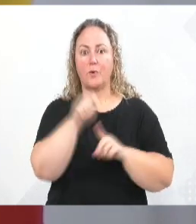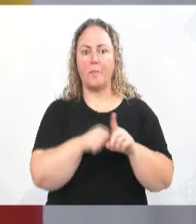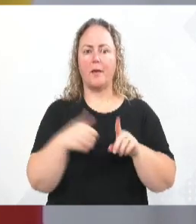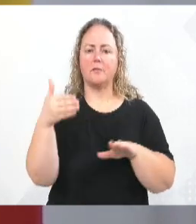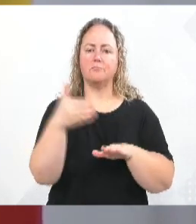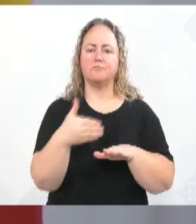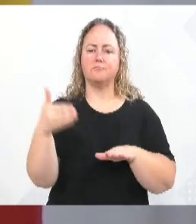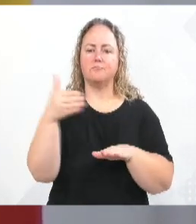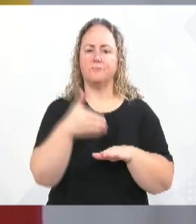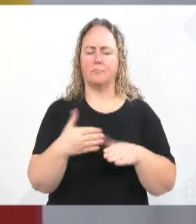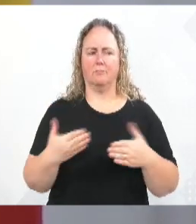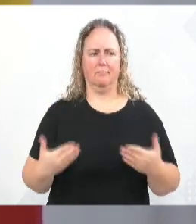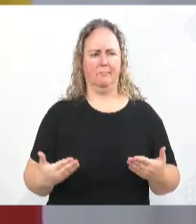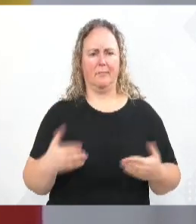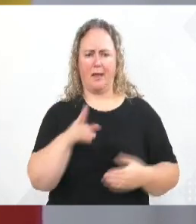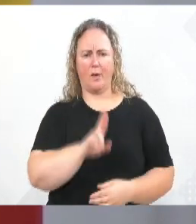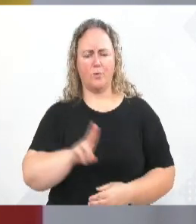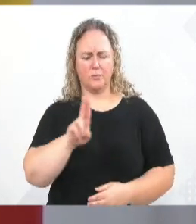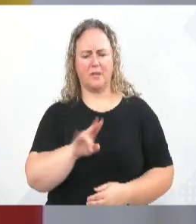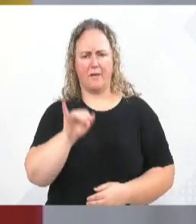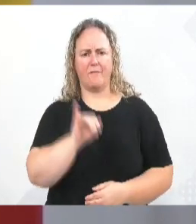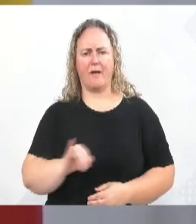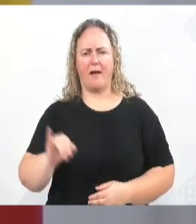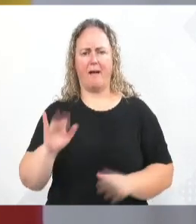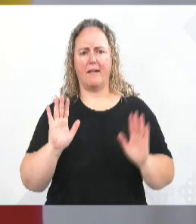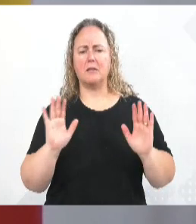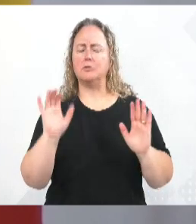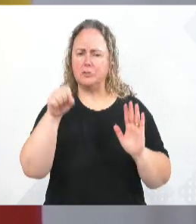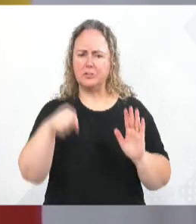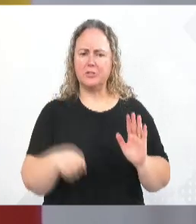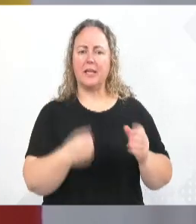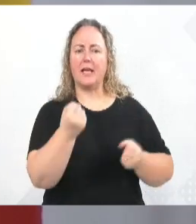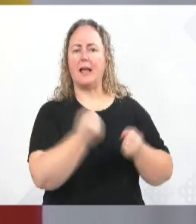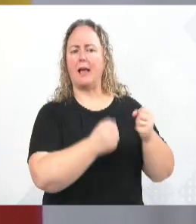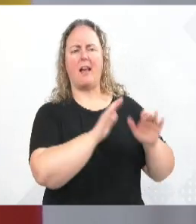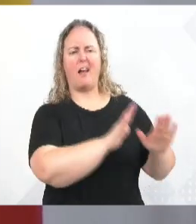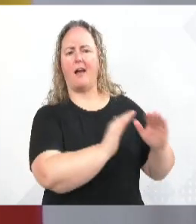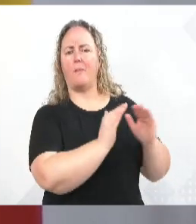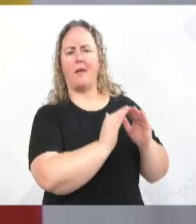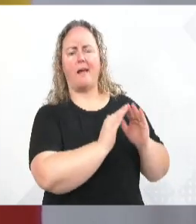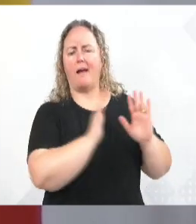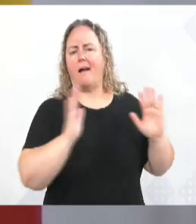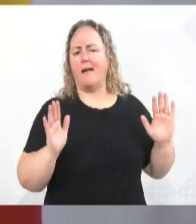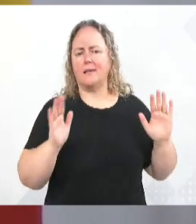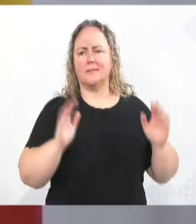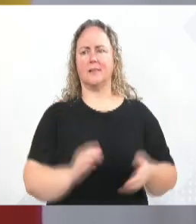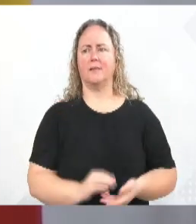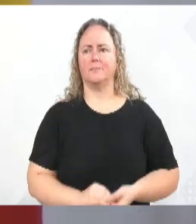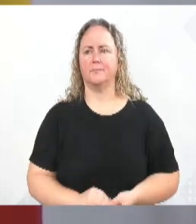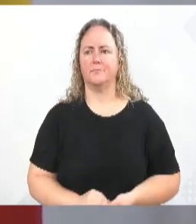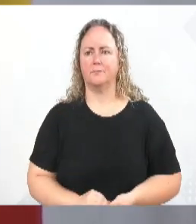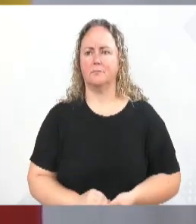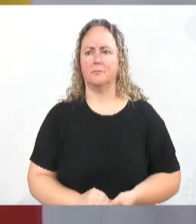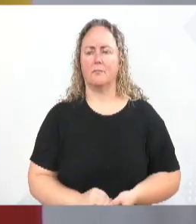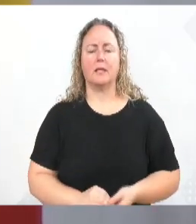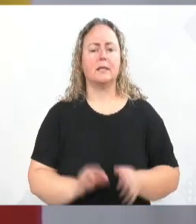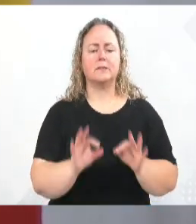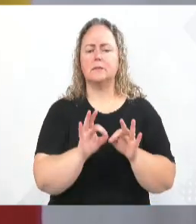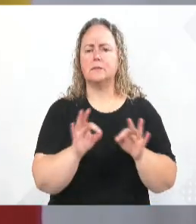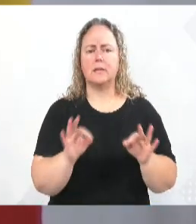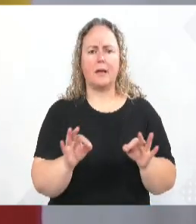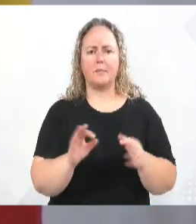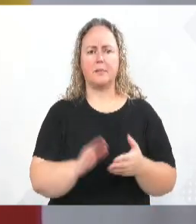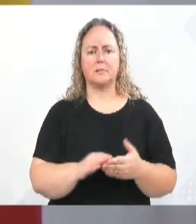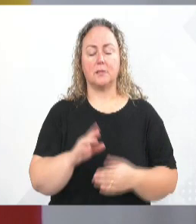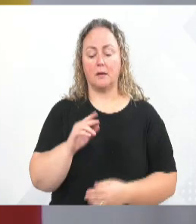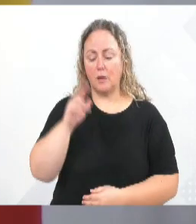por que você deixaria de utilizá-lo? Eventualmente a pessoa vai estar aqui no centro da cidade resolvendo algum problema e ela pode fazer um cálculo simples. Ou eu